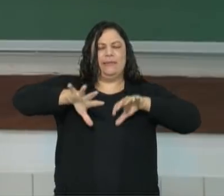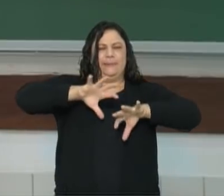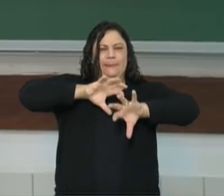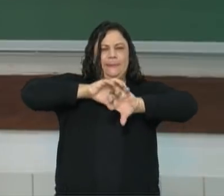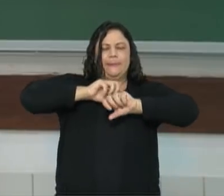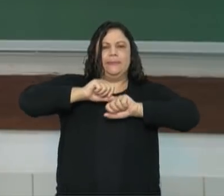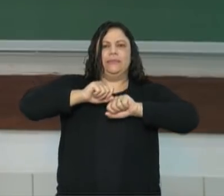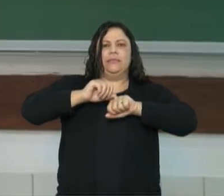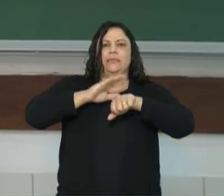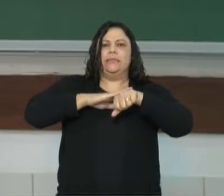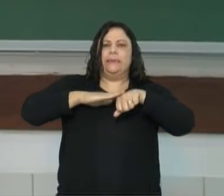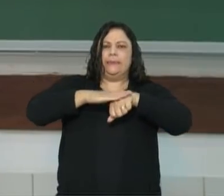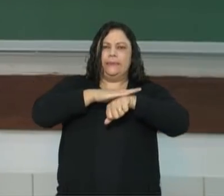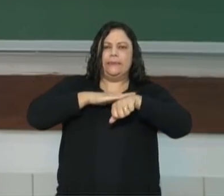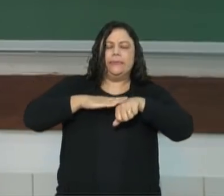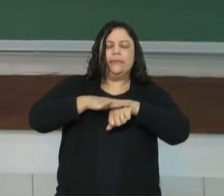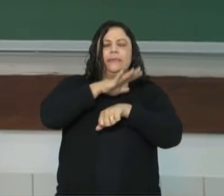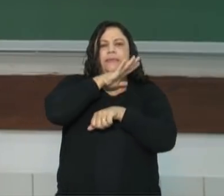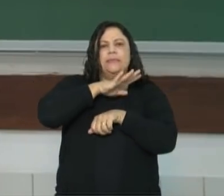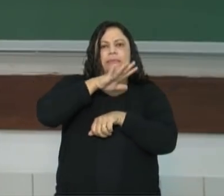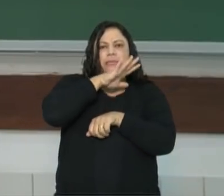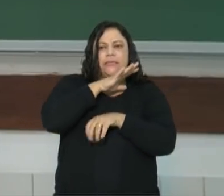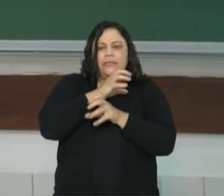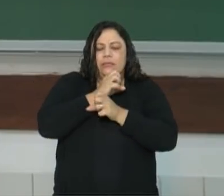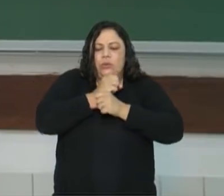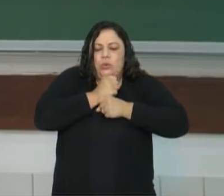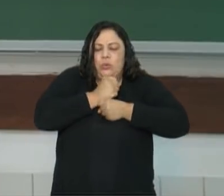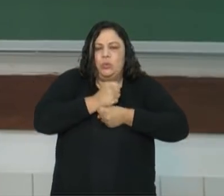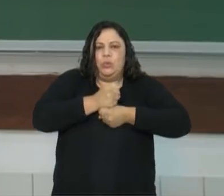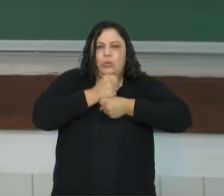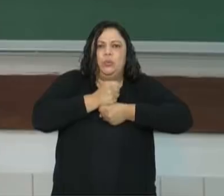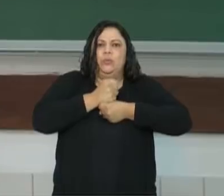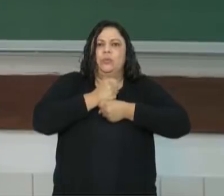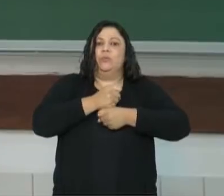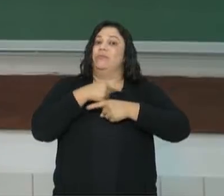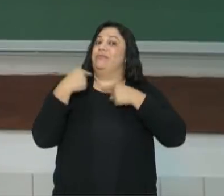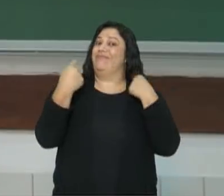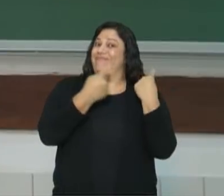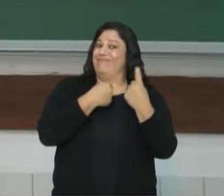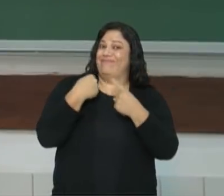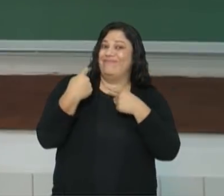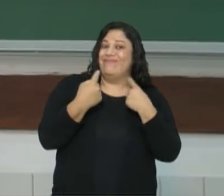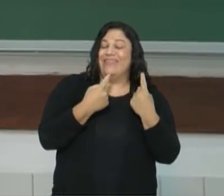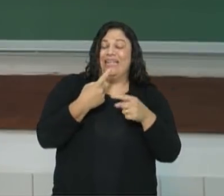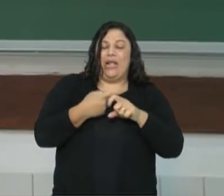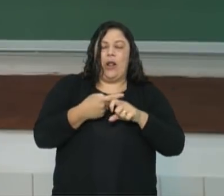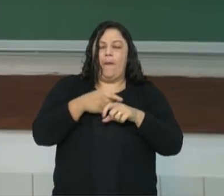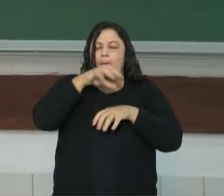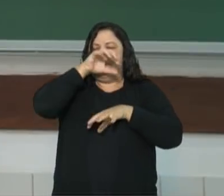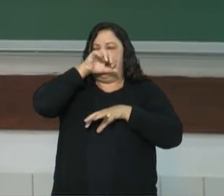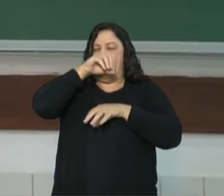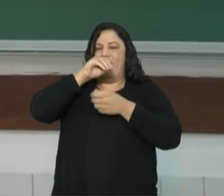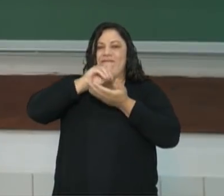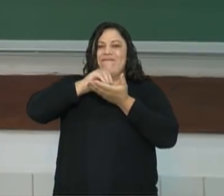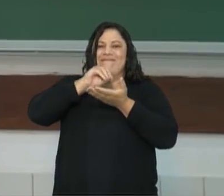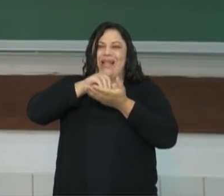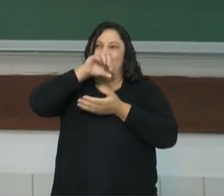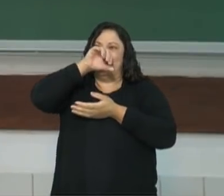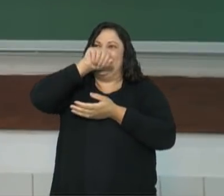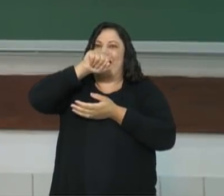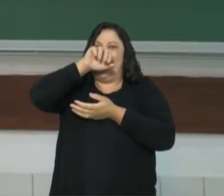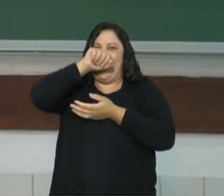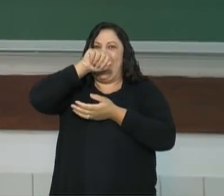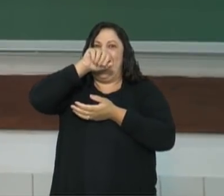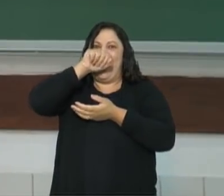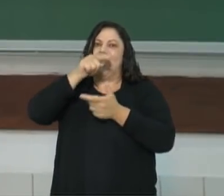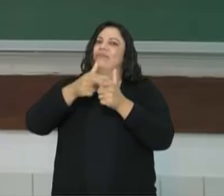ele sufocado, porque ele não consegue fazer troca gasosa, e desidratado, porque ele não consegue impedir a perda de água. Problemas